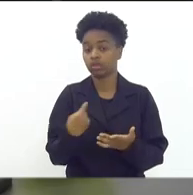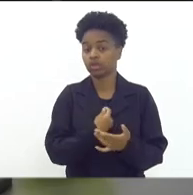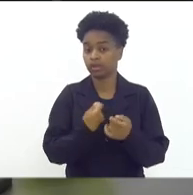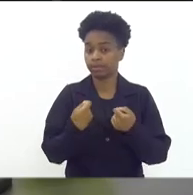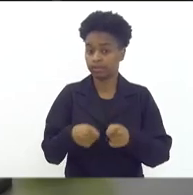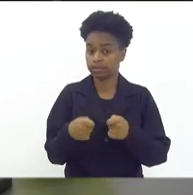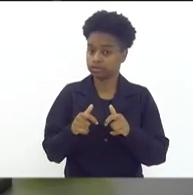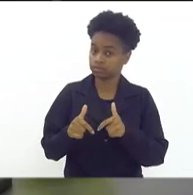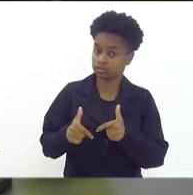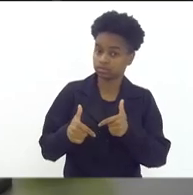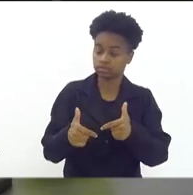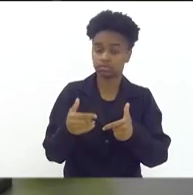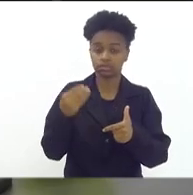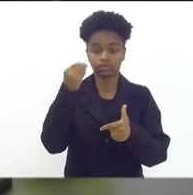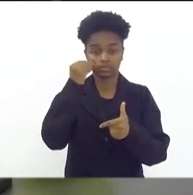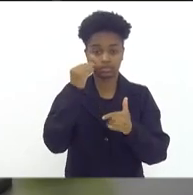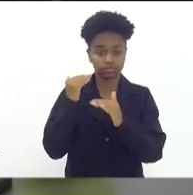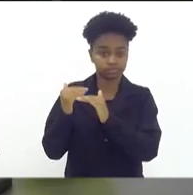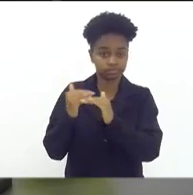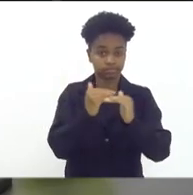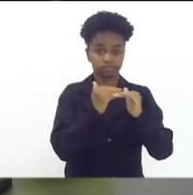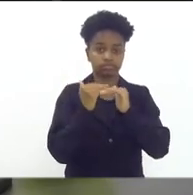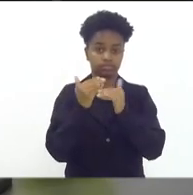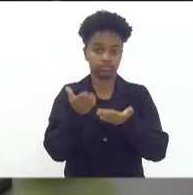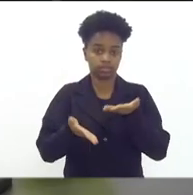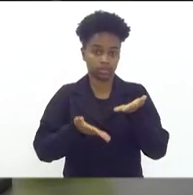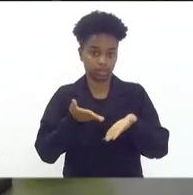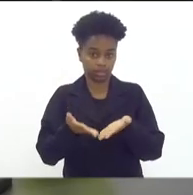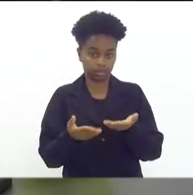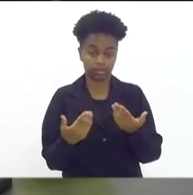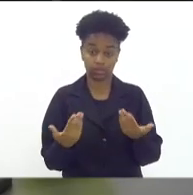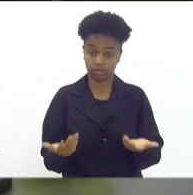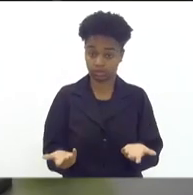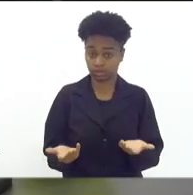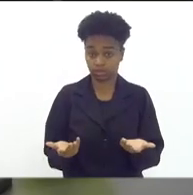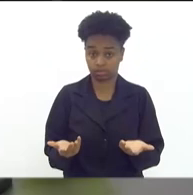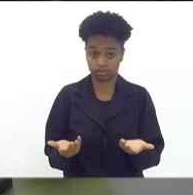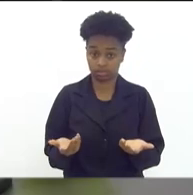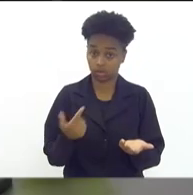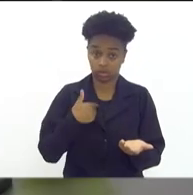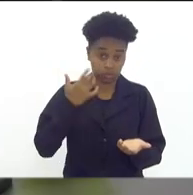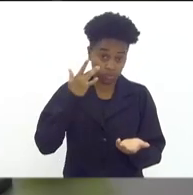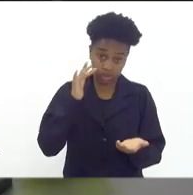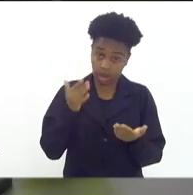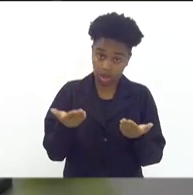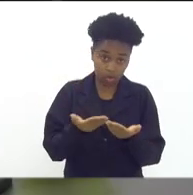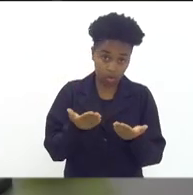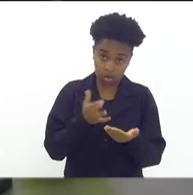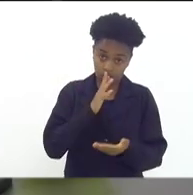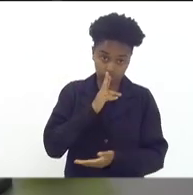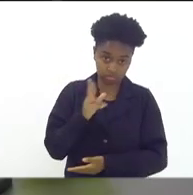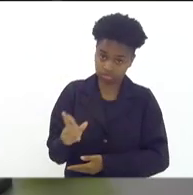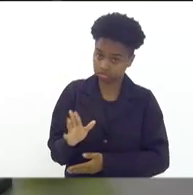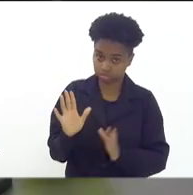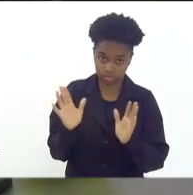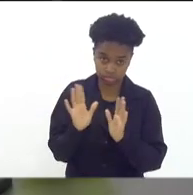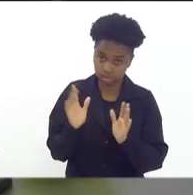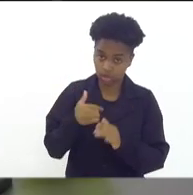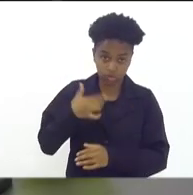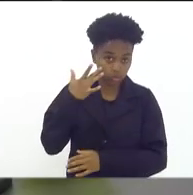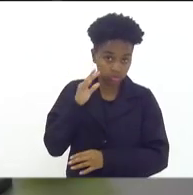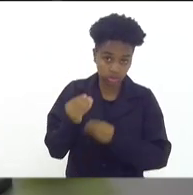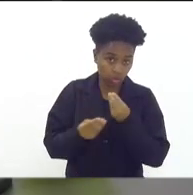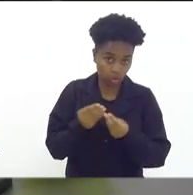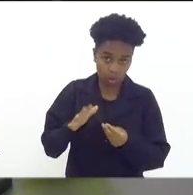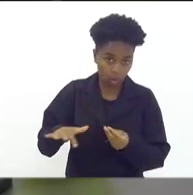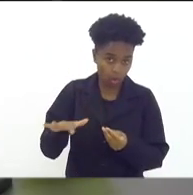atuar para se ter uma isonomia nesse tratamento então não sei agora te dizer dizer ao Senhor como tá esse